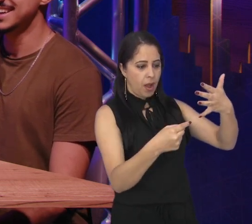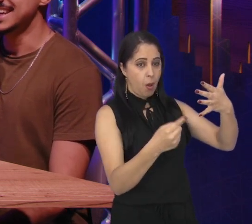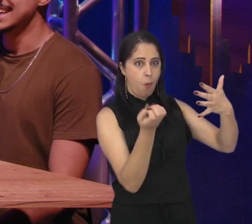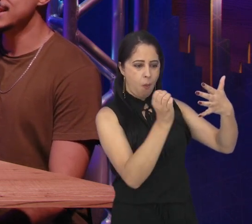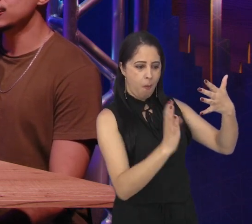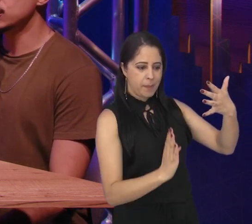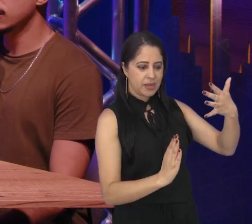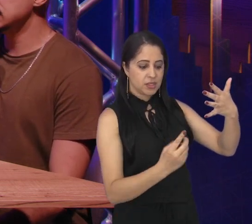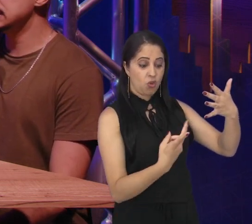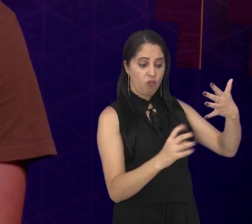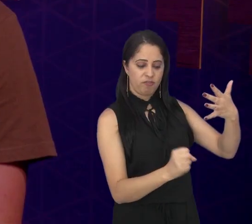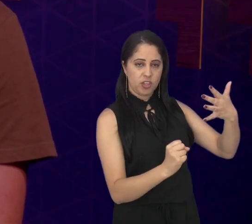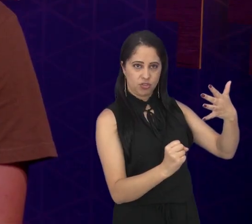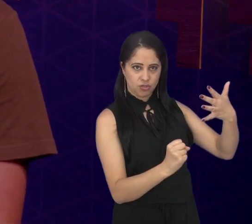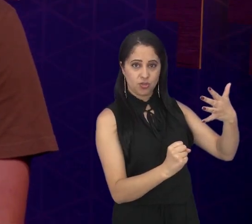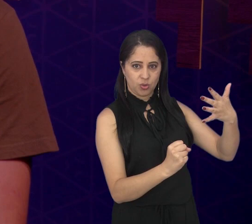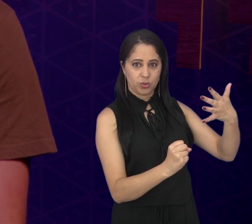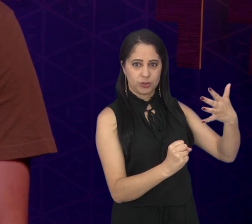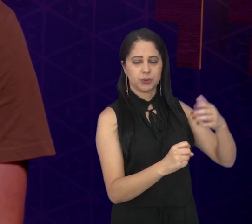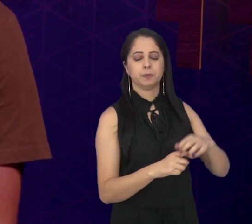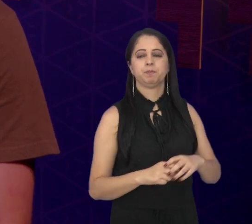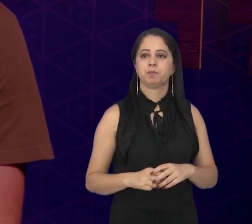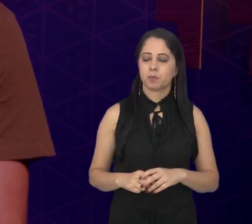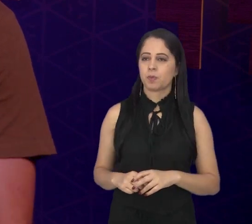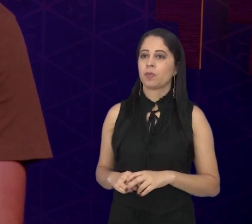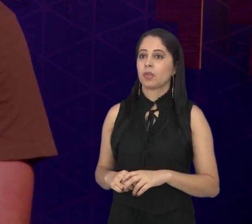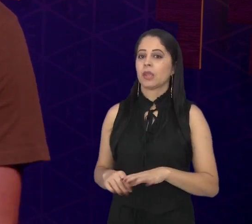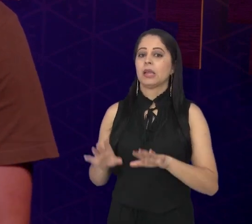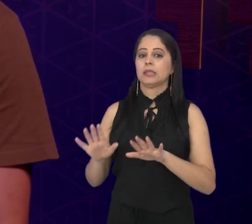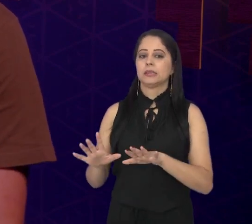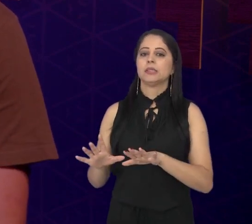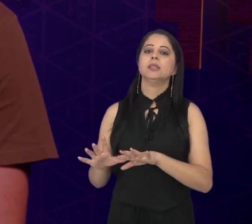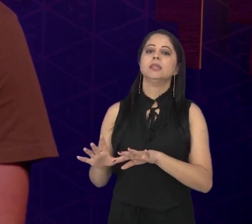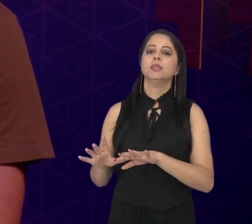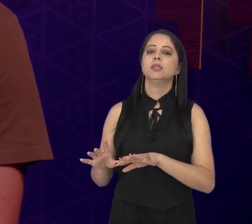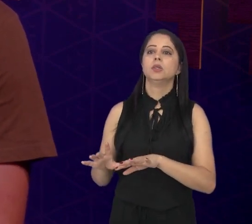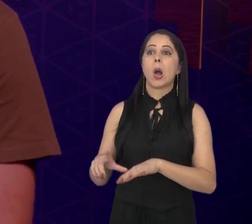acho. E o que eu acho interessante é que tem vários tópicos nesse